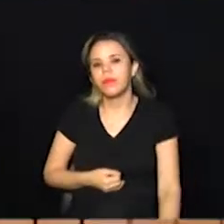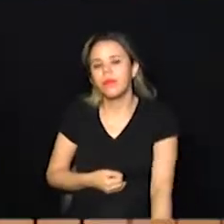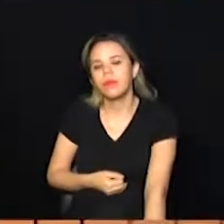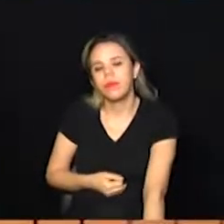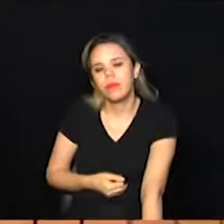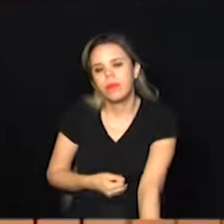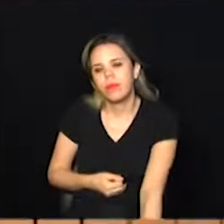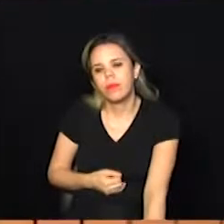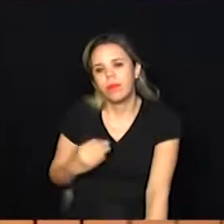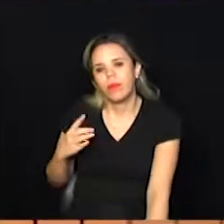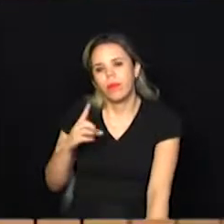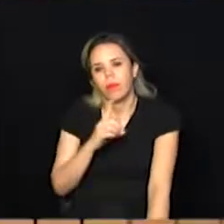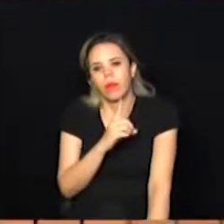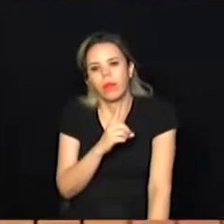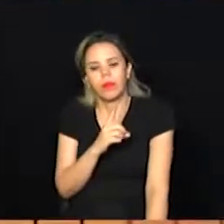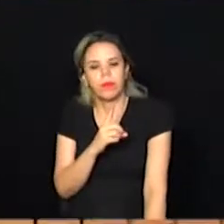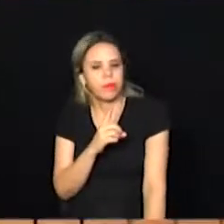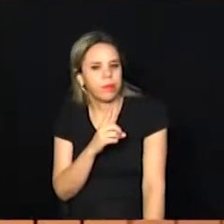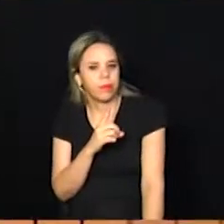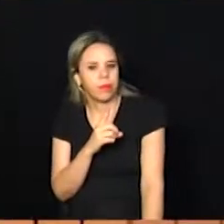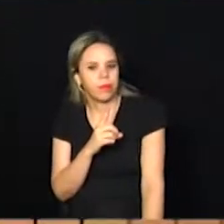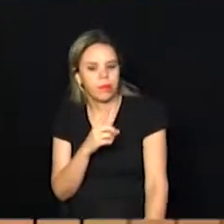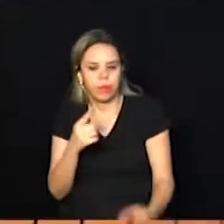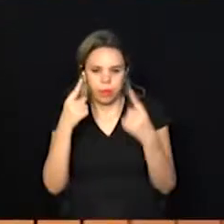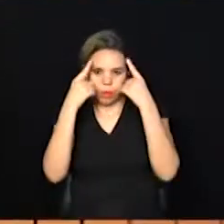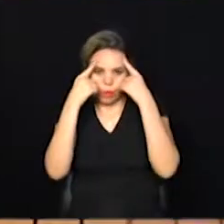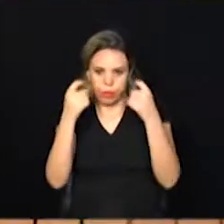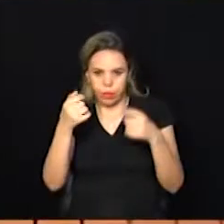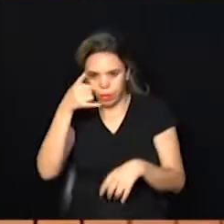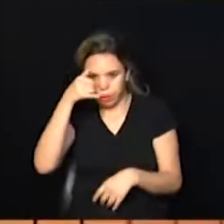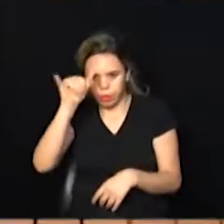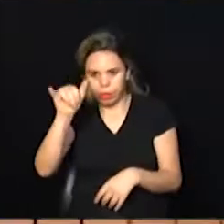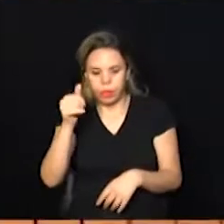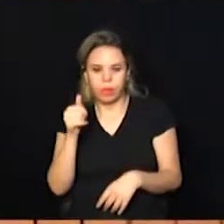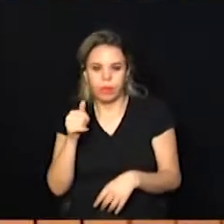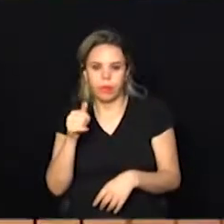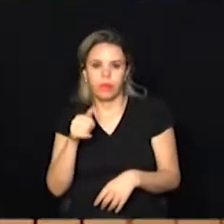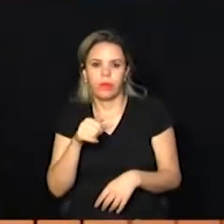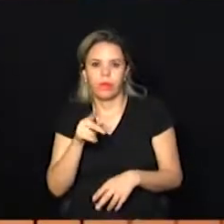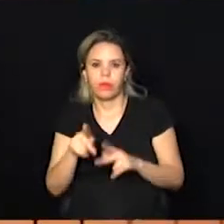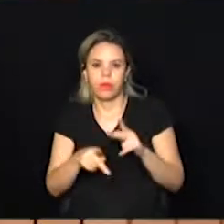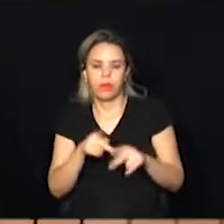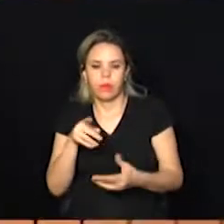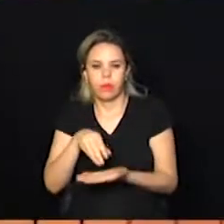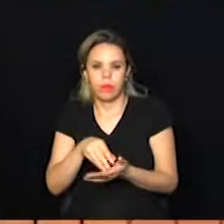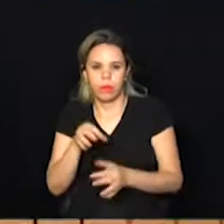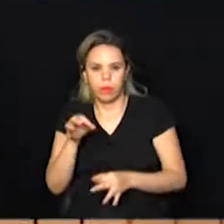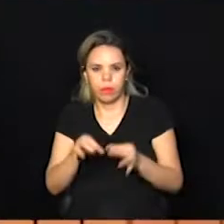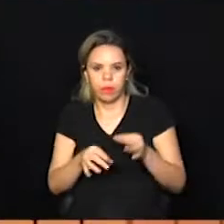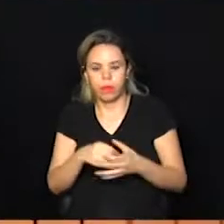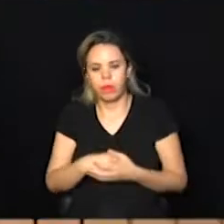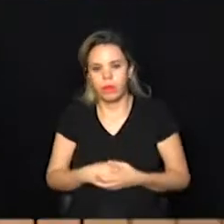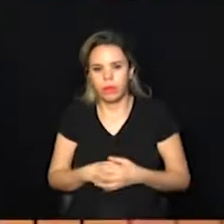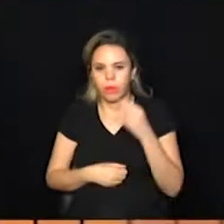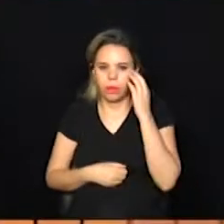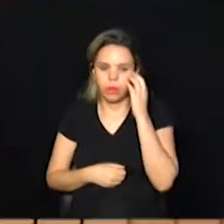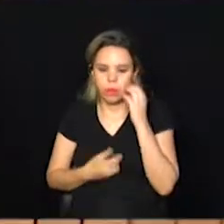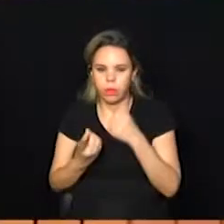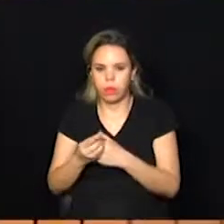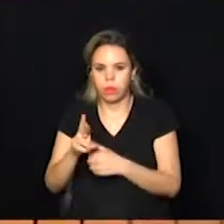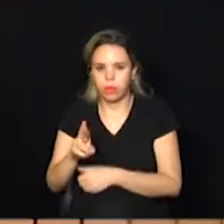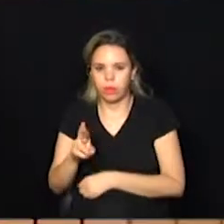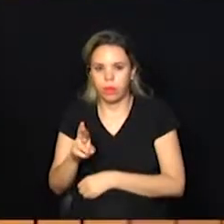da coordenadoria de combate à violência doméstica do Tribunal de Justiça, na figura da doutora